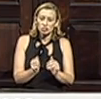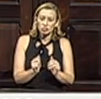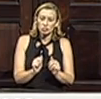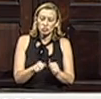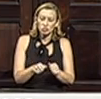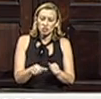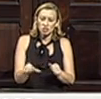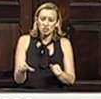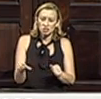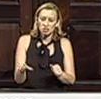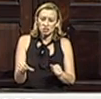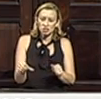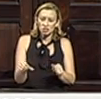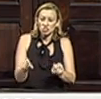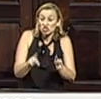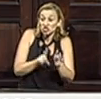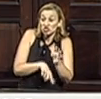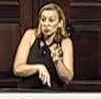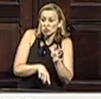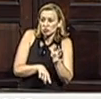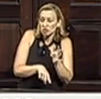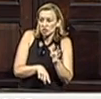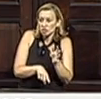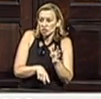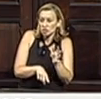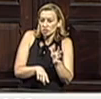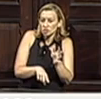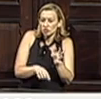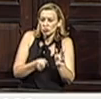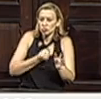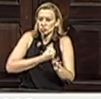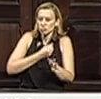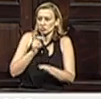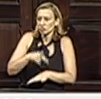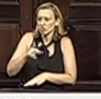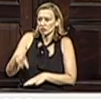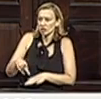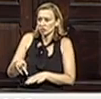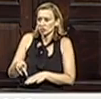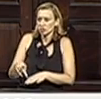os profissionais de educação. Gostaria de fazer uma questão de ordem,